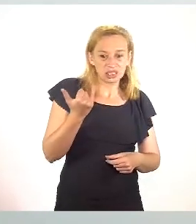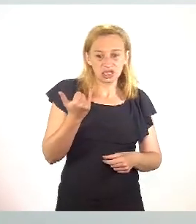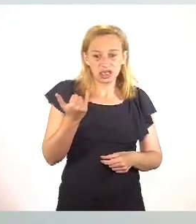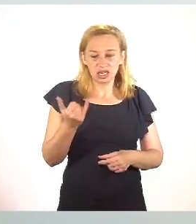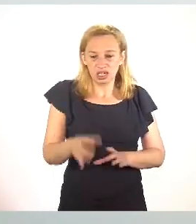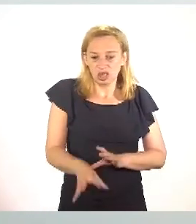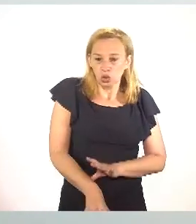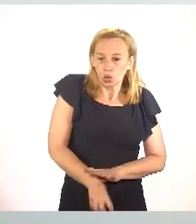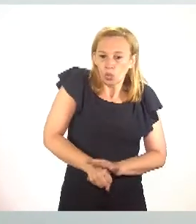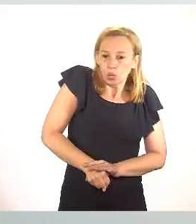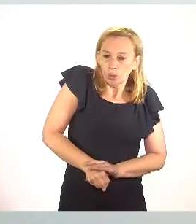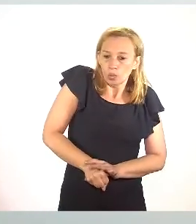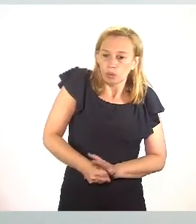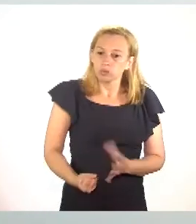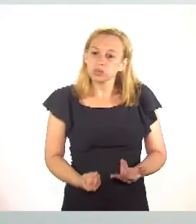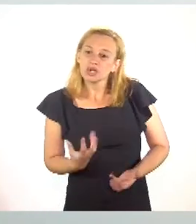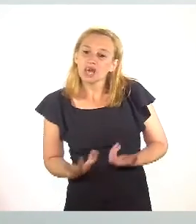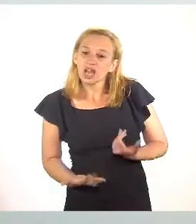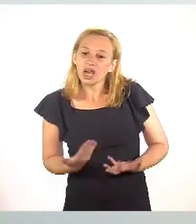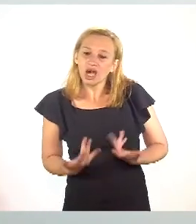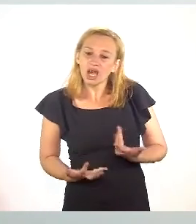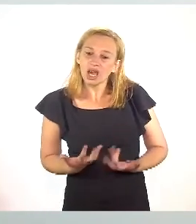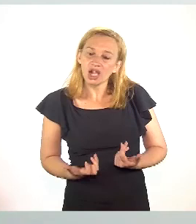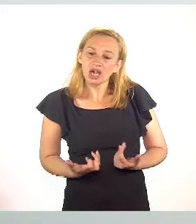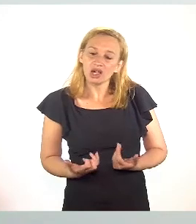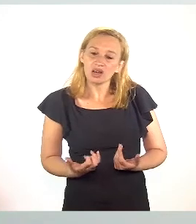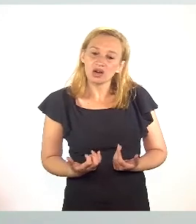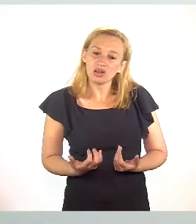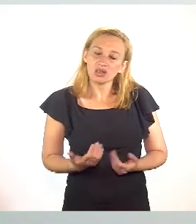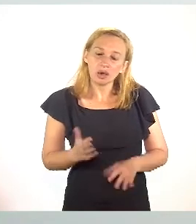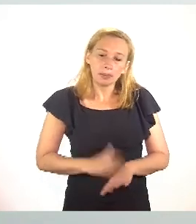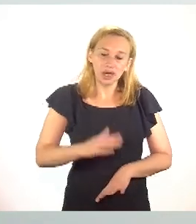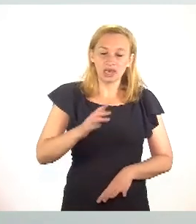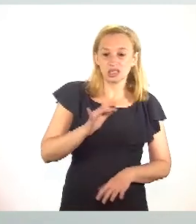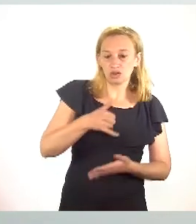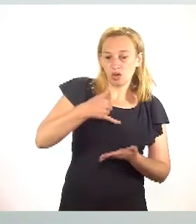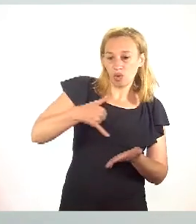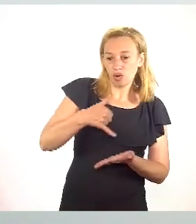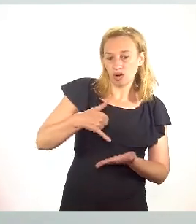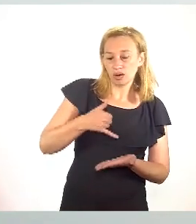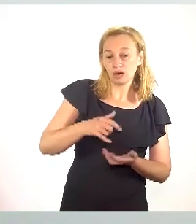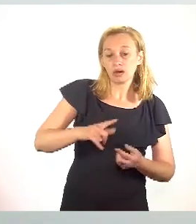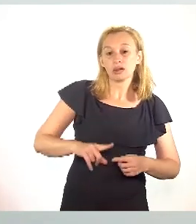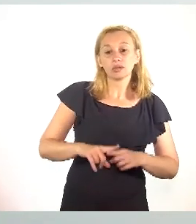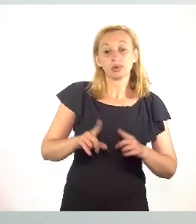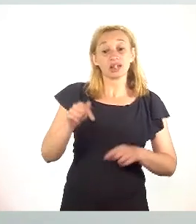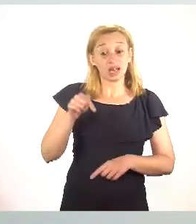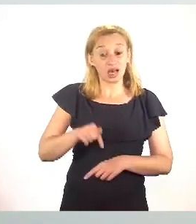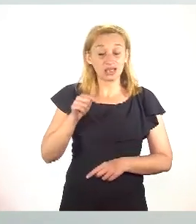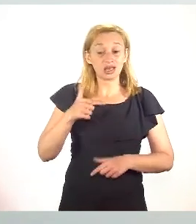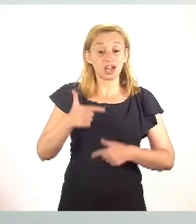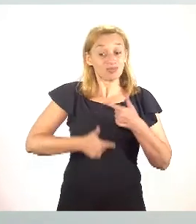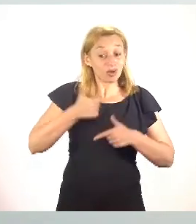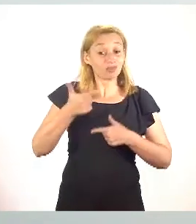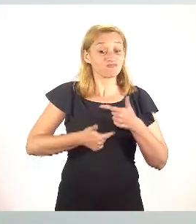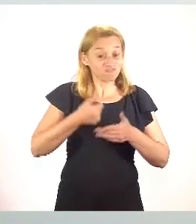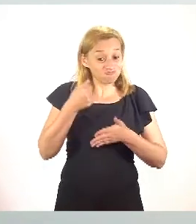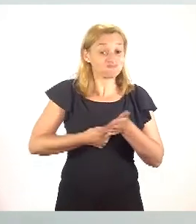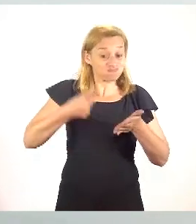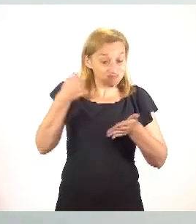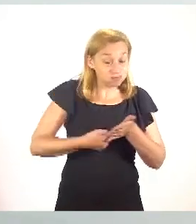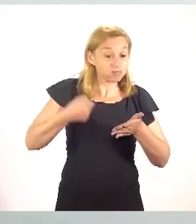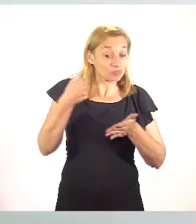você queima, se você reinjeta para vir mais óleo, etc, etc. Mas essa é uma luta e